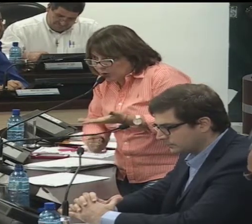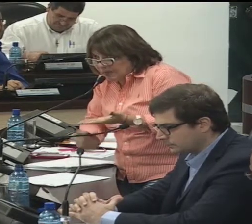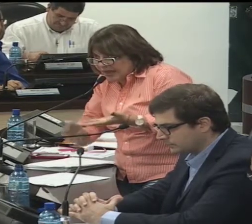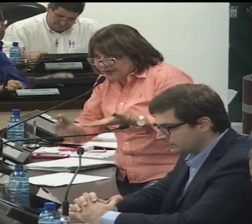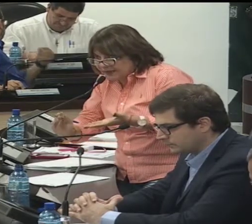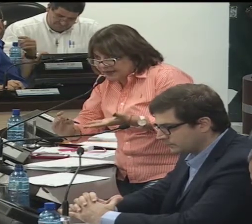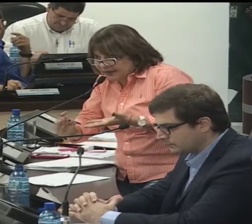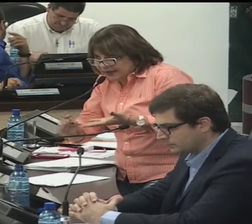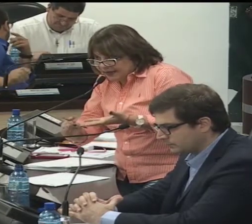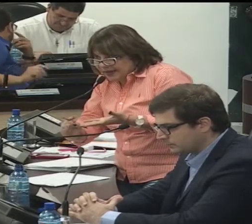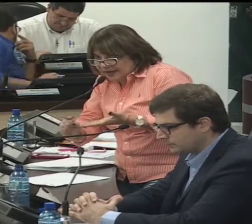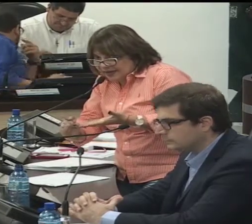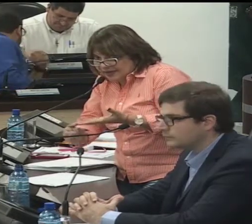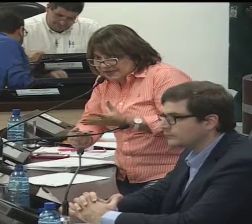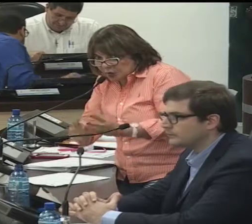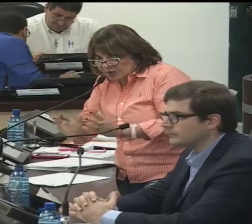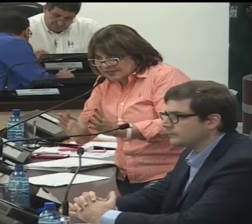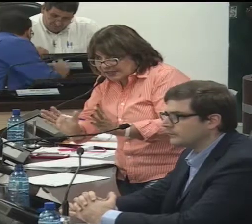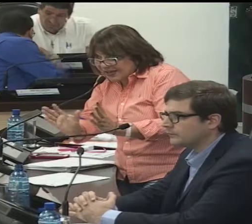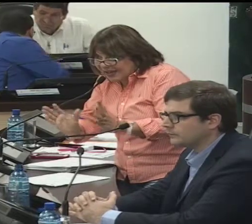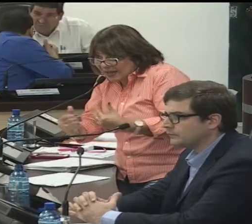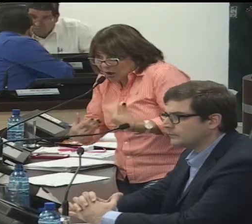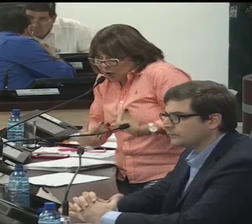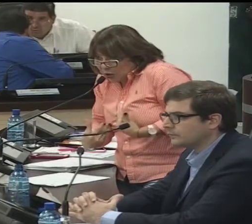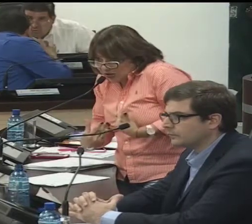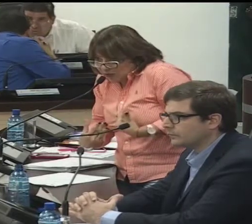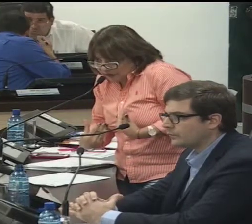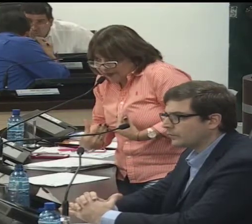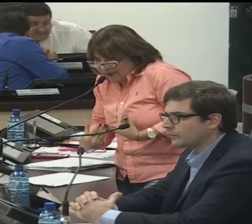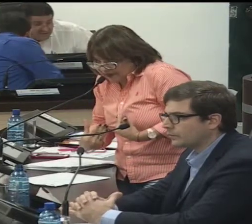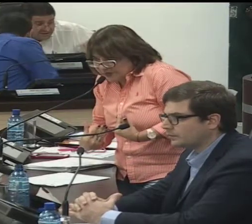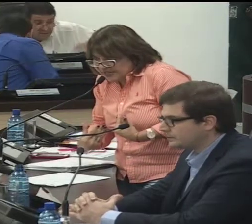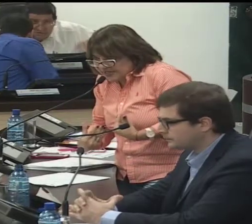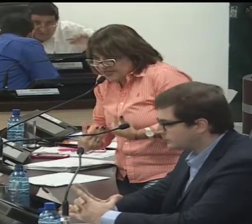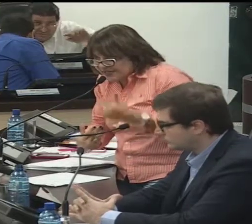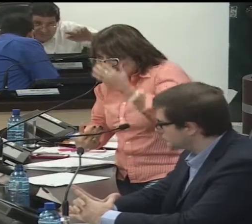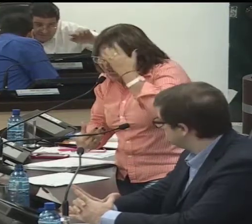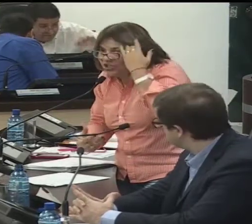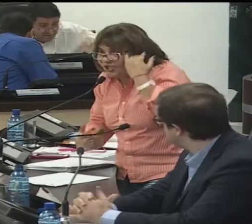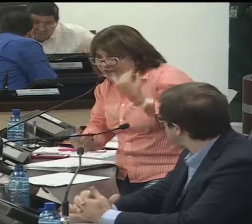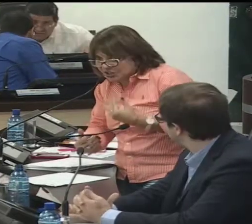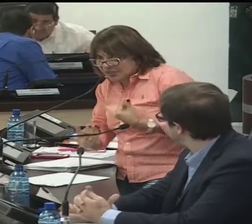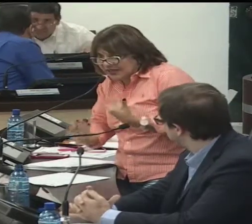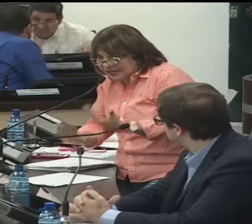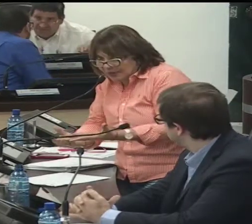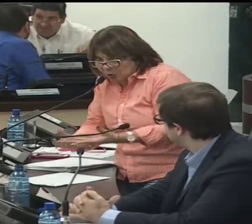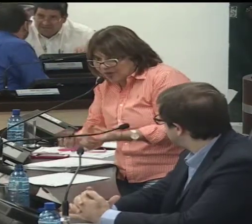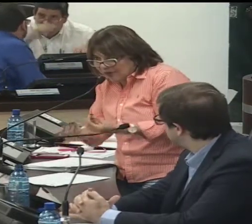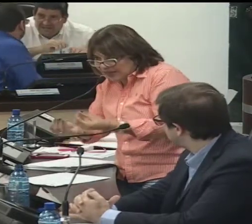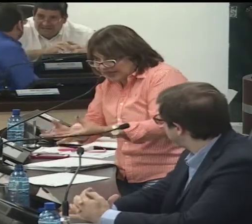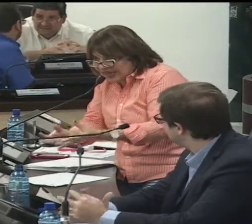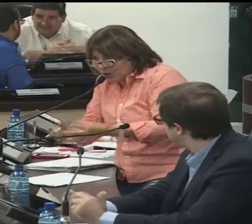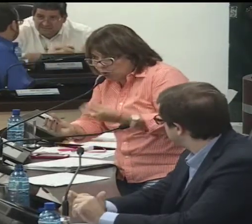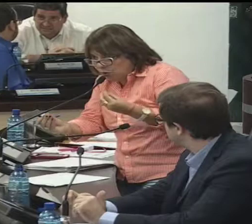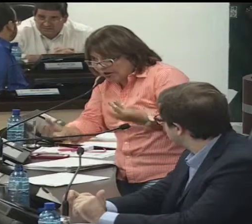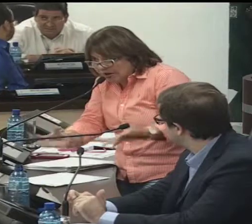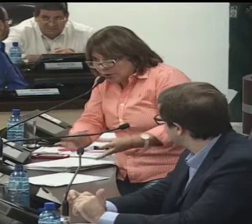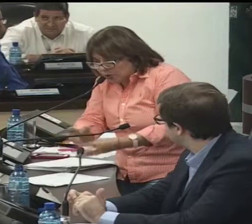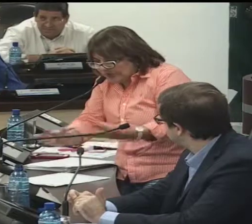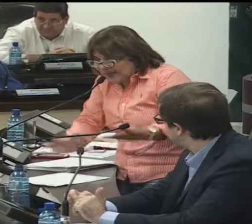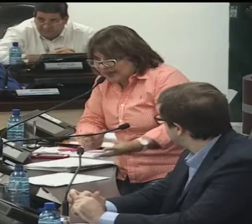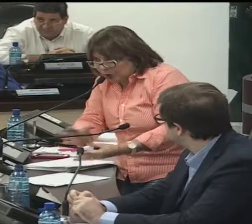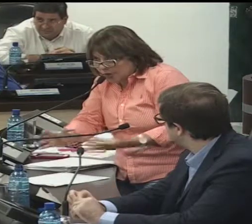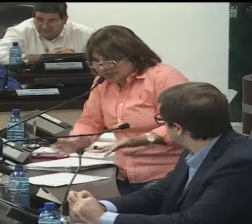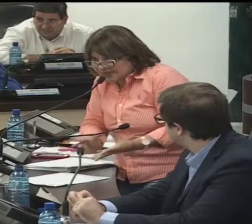pedindo lombada, né, assim, coisas que, ao nosso ver, vamos dizer assim, a gente acha que naquele momento, naquela rua,